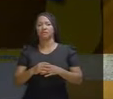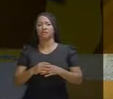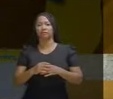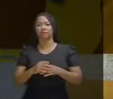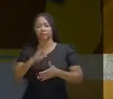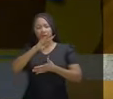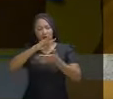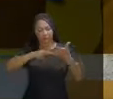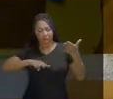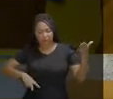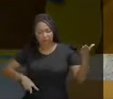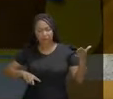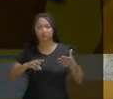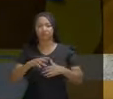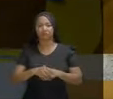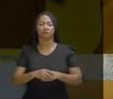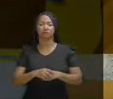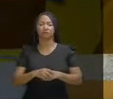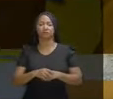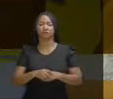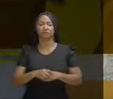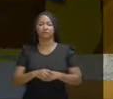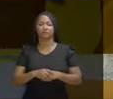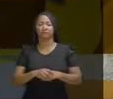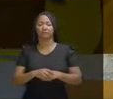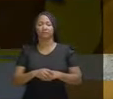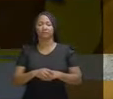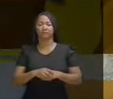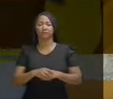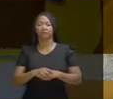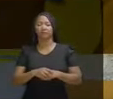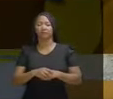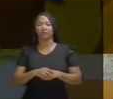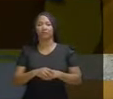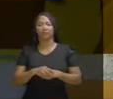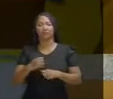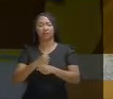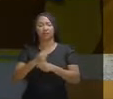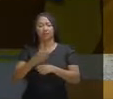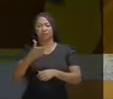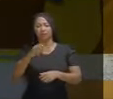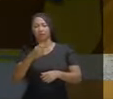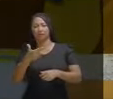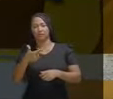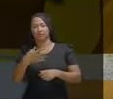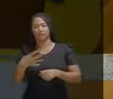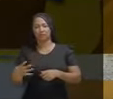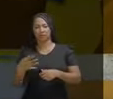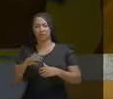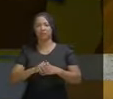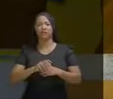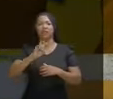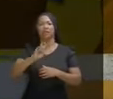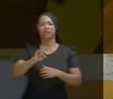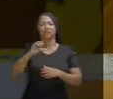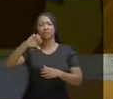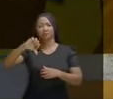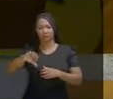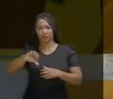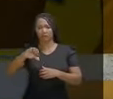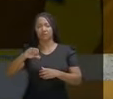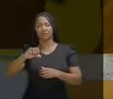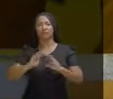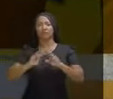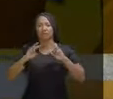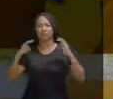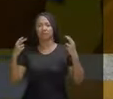Jardim. E em 8/8/2024, na 59ª sessão